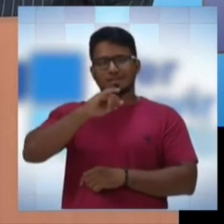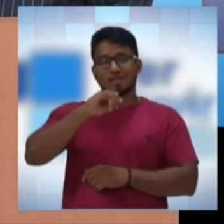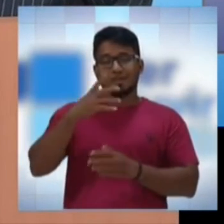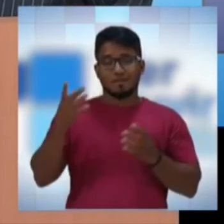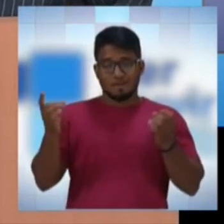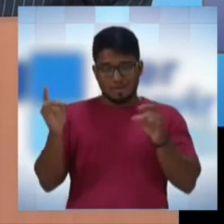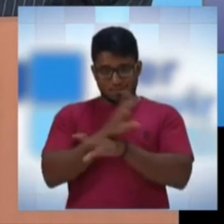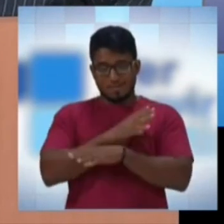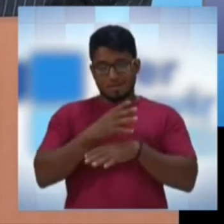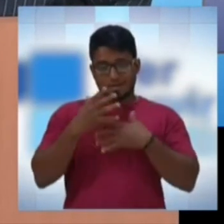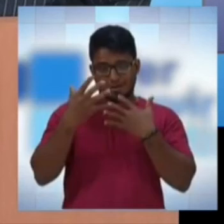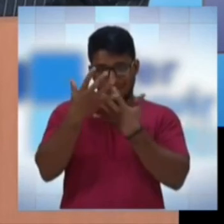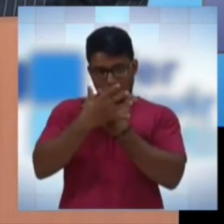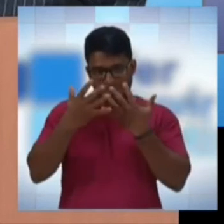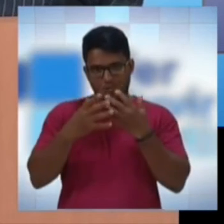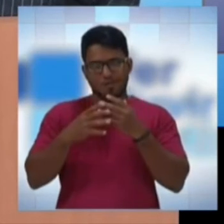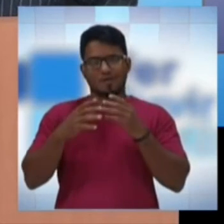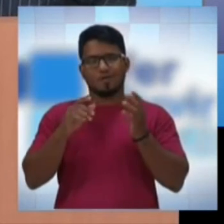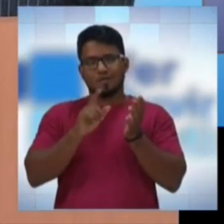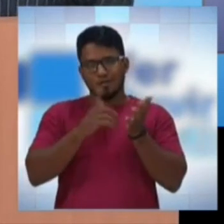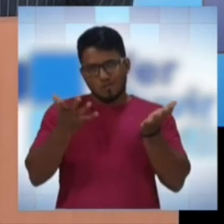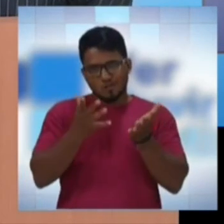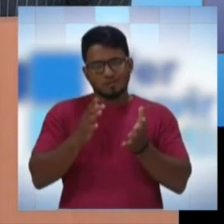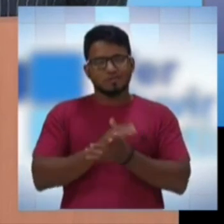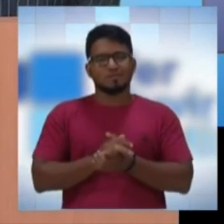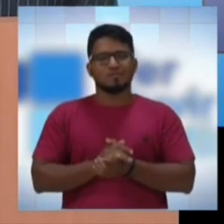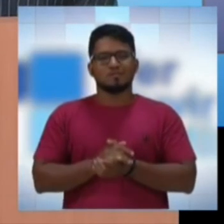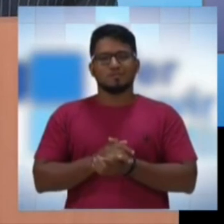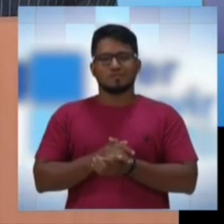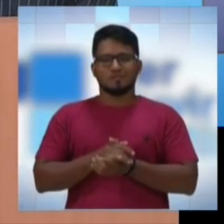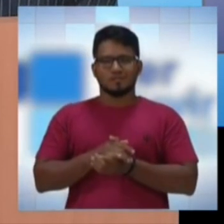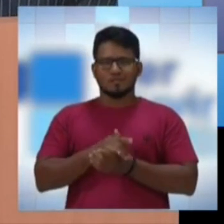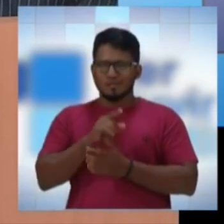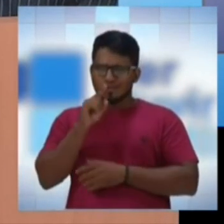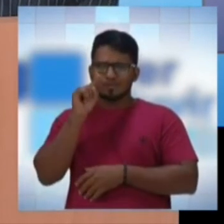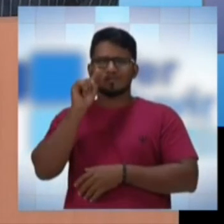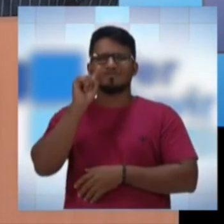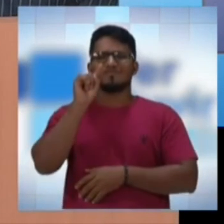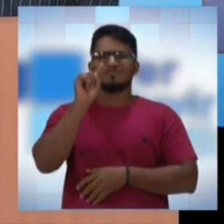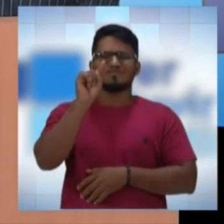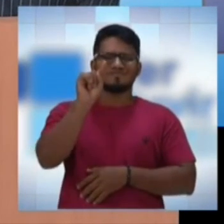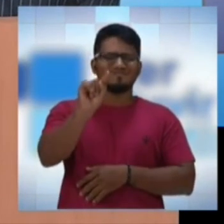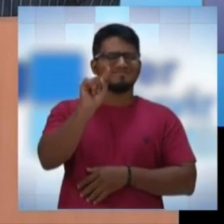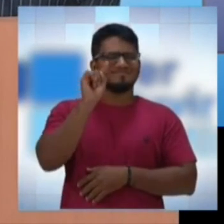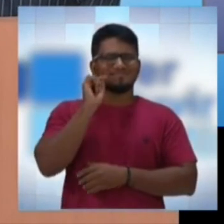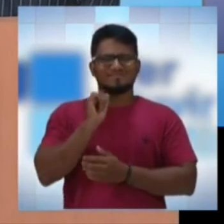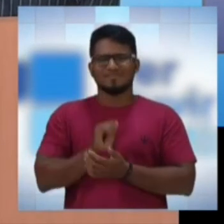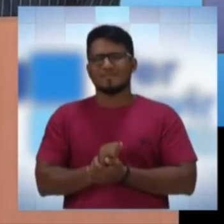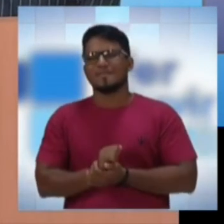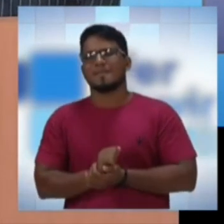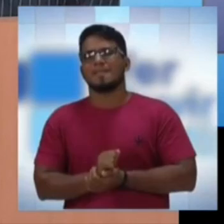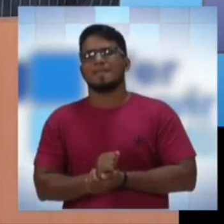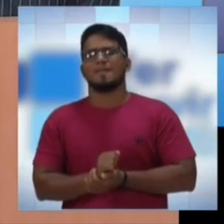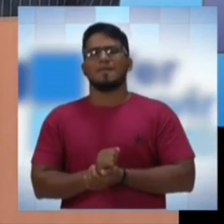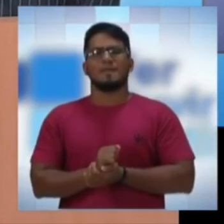Josefa, que vai encerrar o nosso programa com música. Por ser exato,